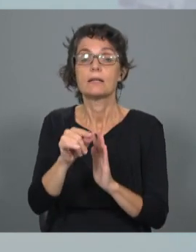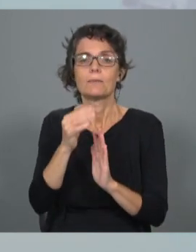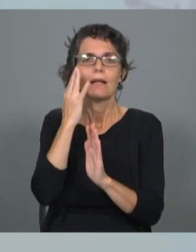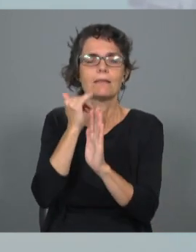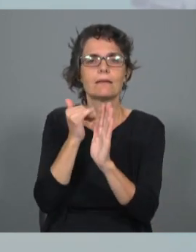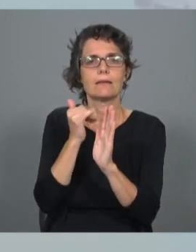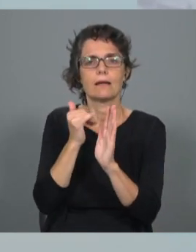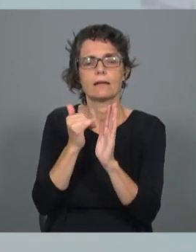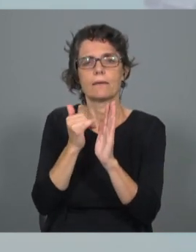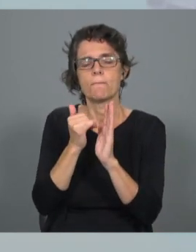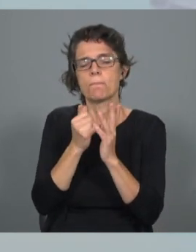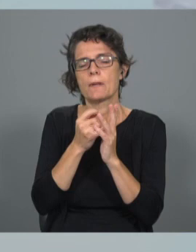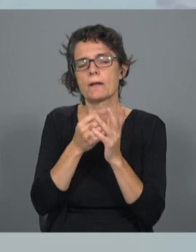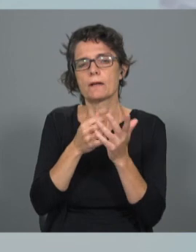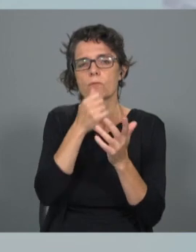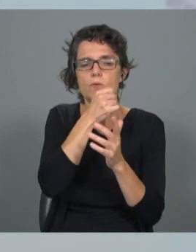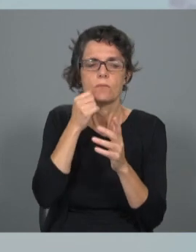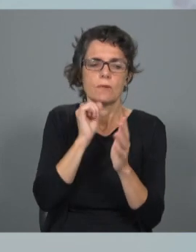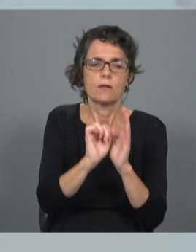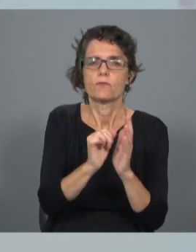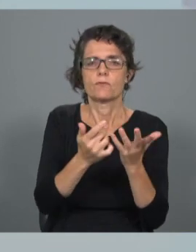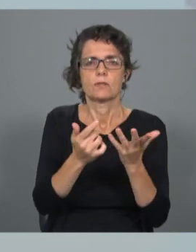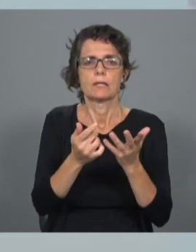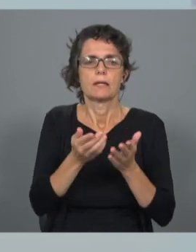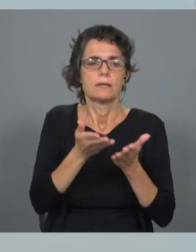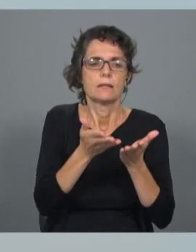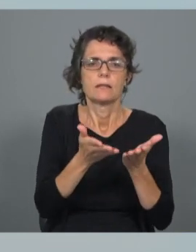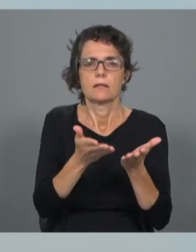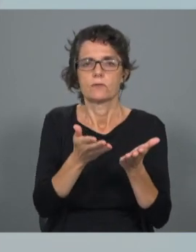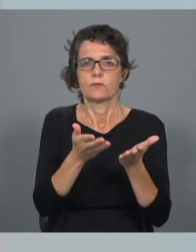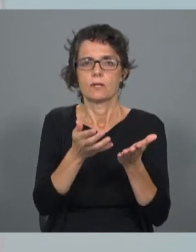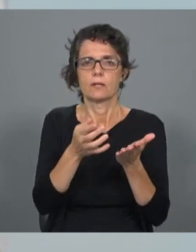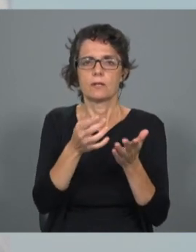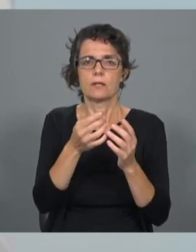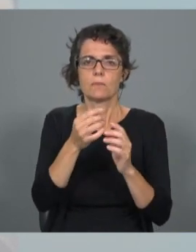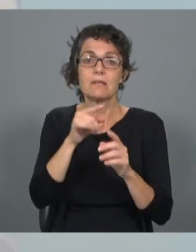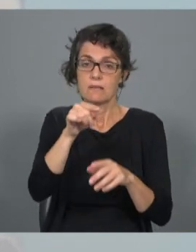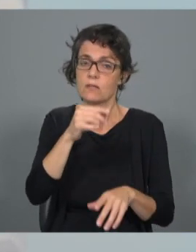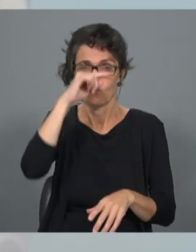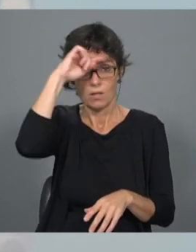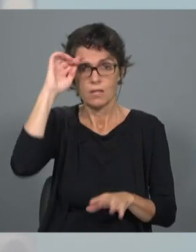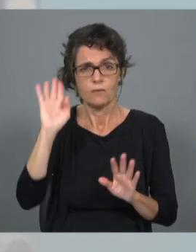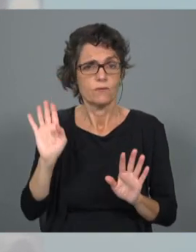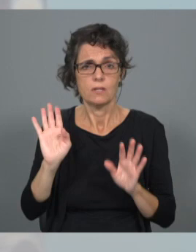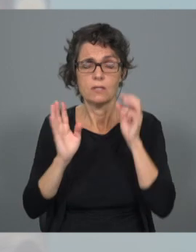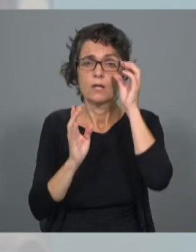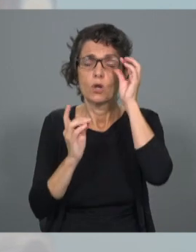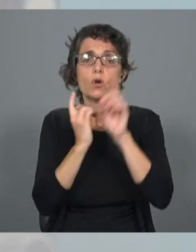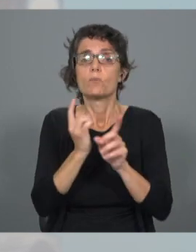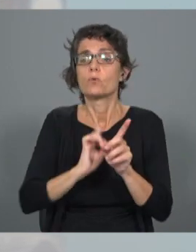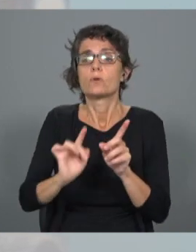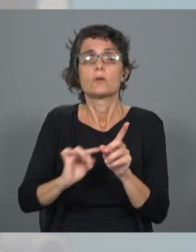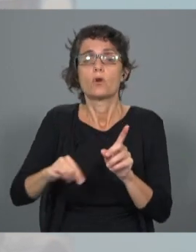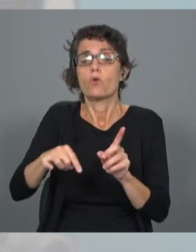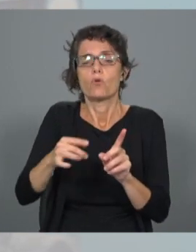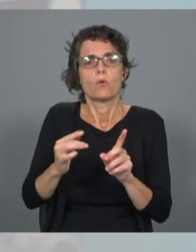daquelas pessoas. É muito difícil, estamos a falar de números muito grandes, Não conseguimos alcançar nem sequer